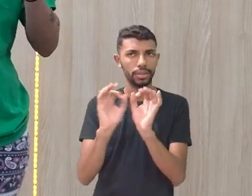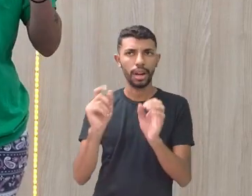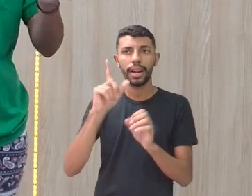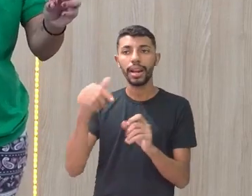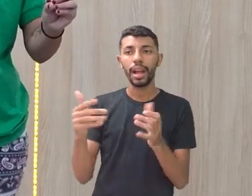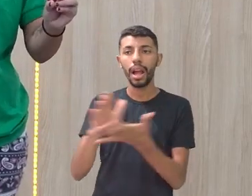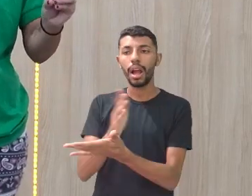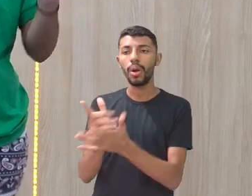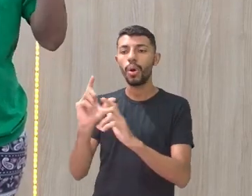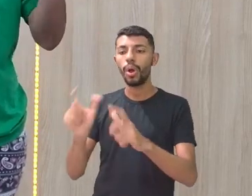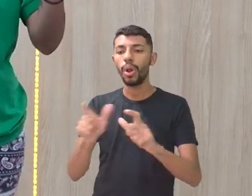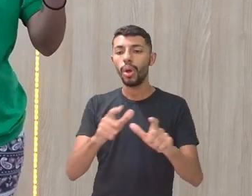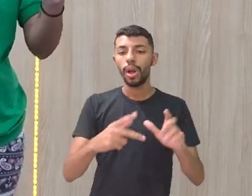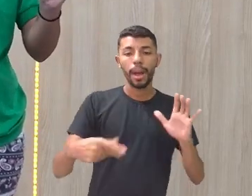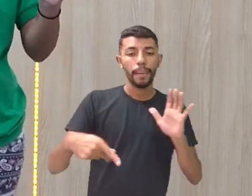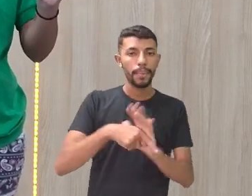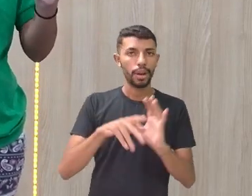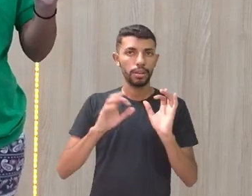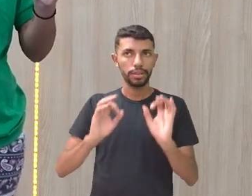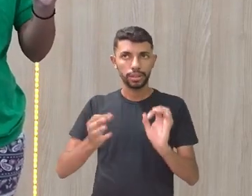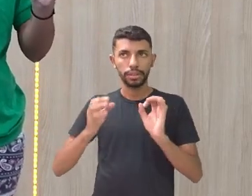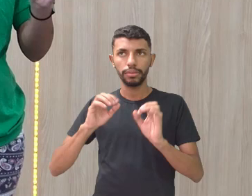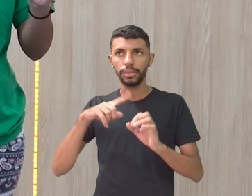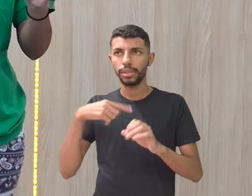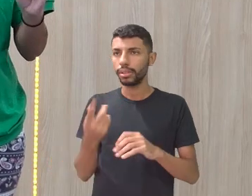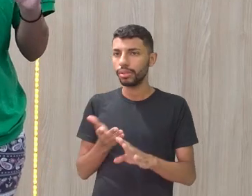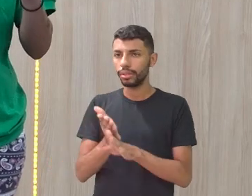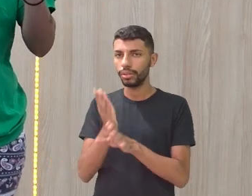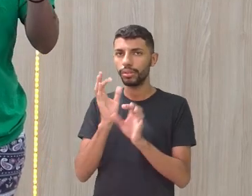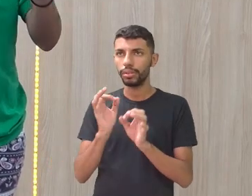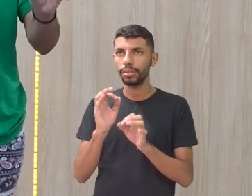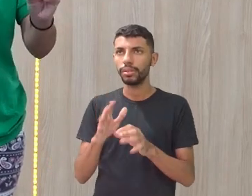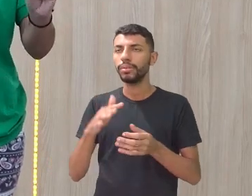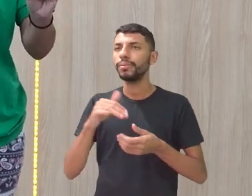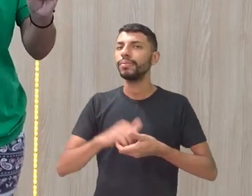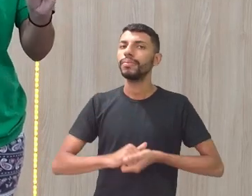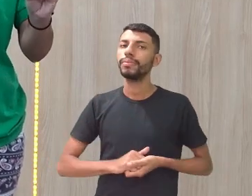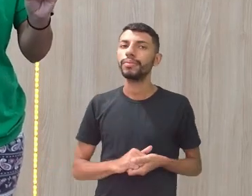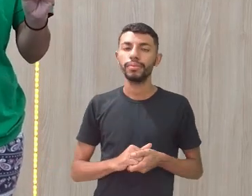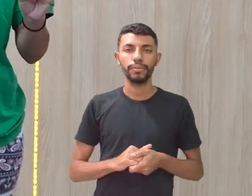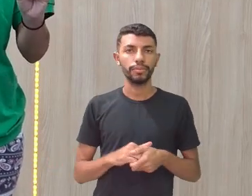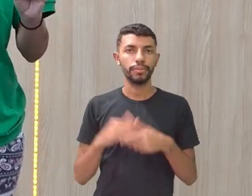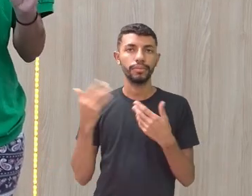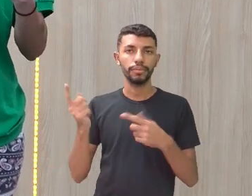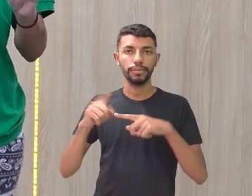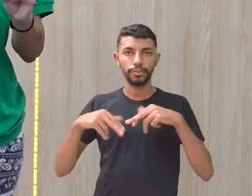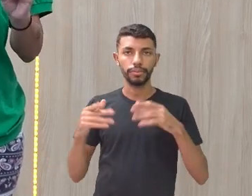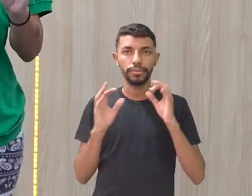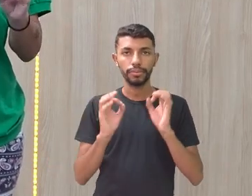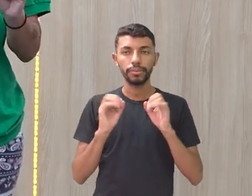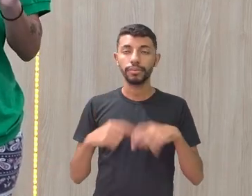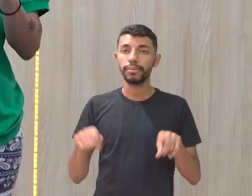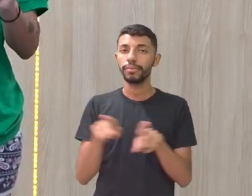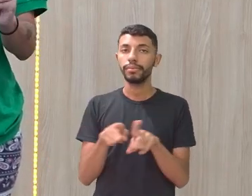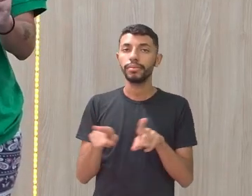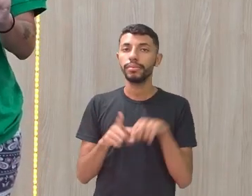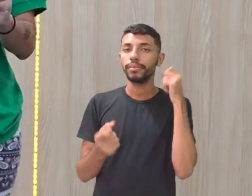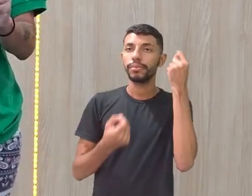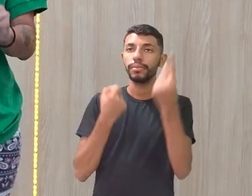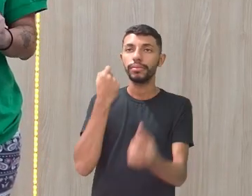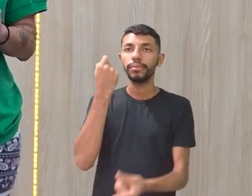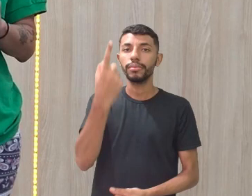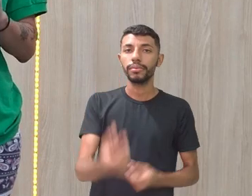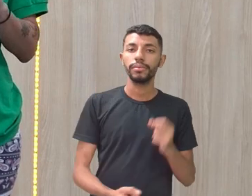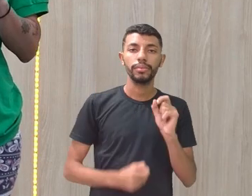lugares específicos que a gente vai encontrar esse recurso e que muitas